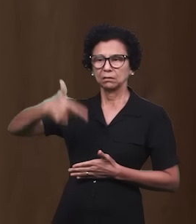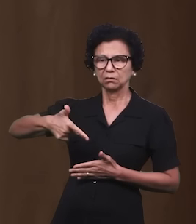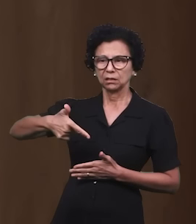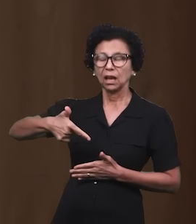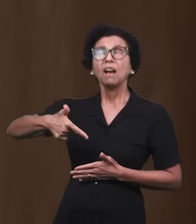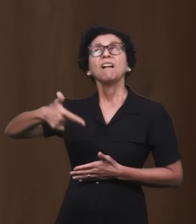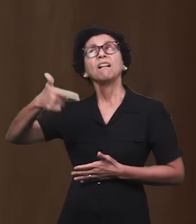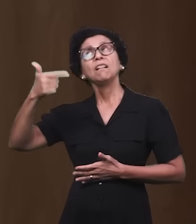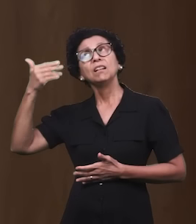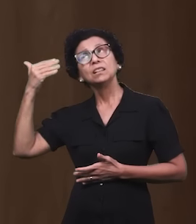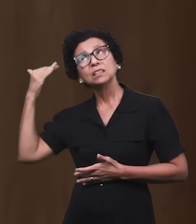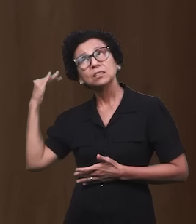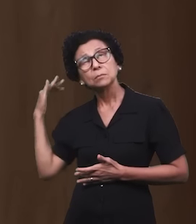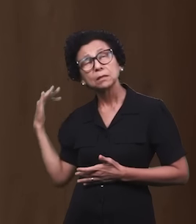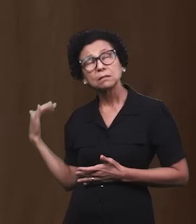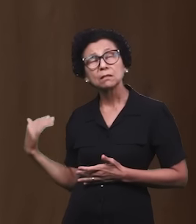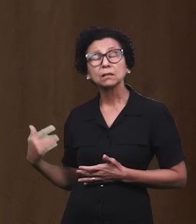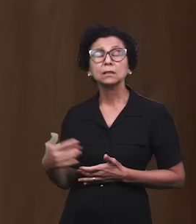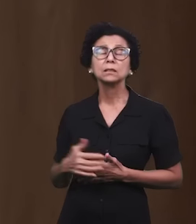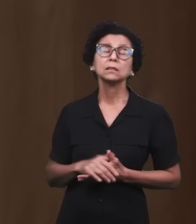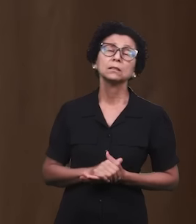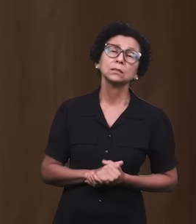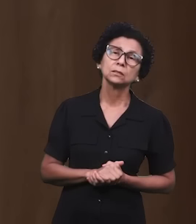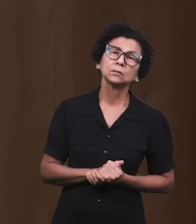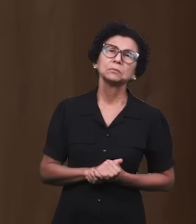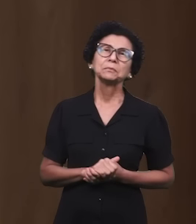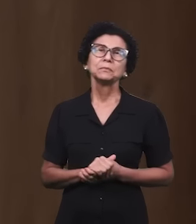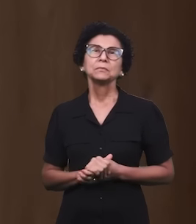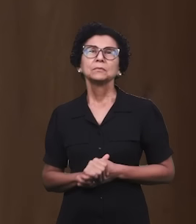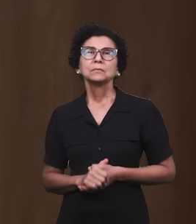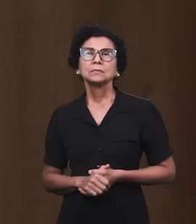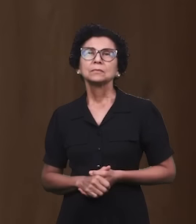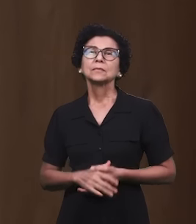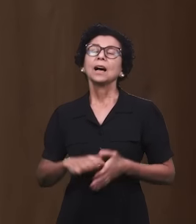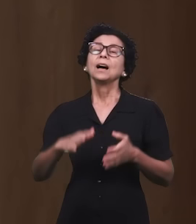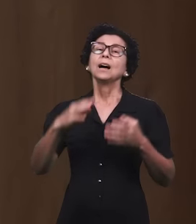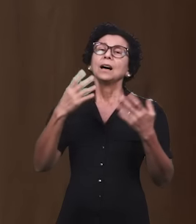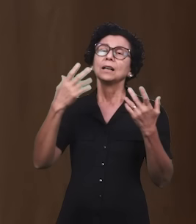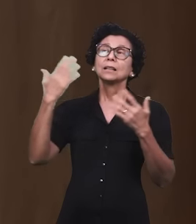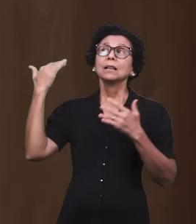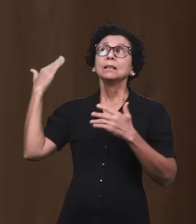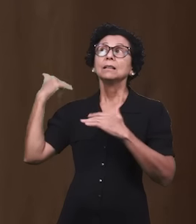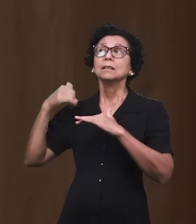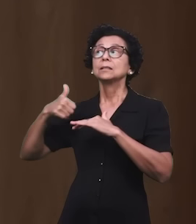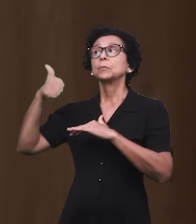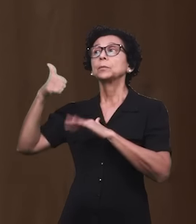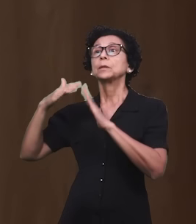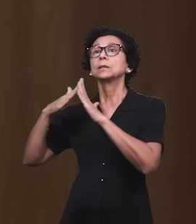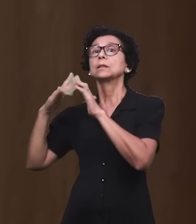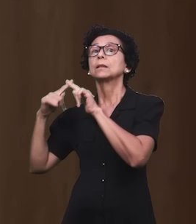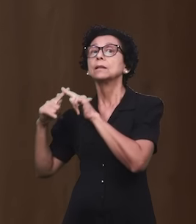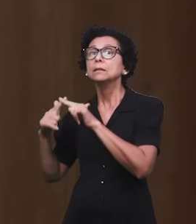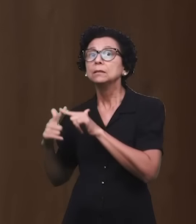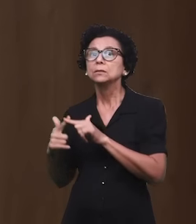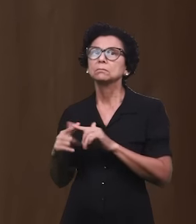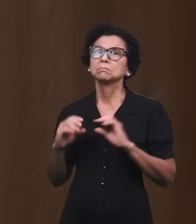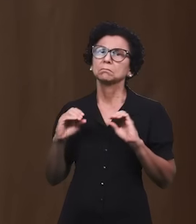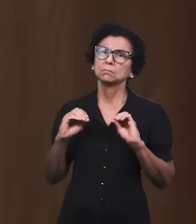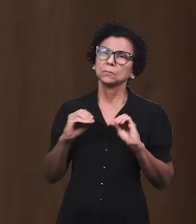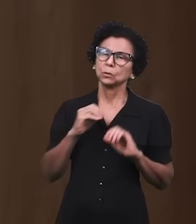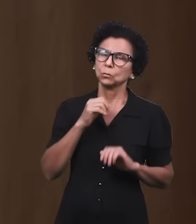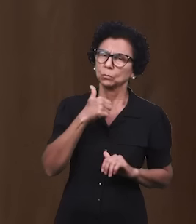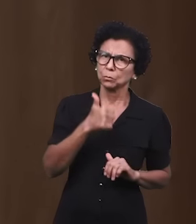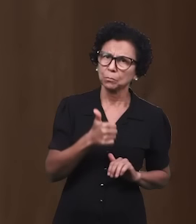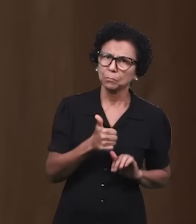no passado, tem até hinos, né, como era a primeira igreja, né, vamos voltar lá, tudo bem, os